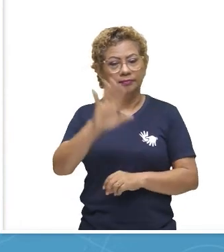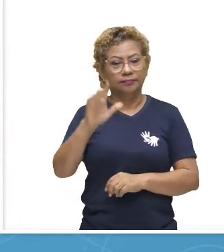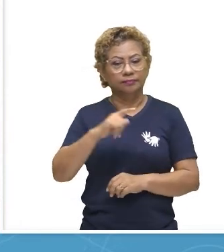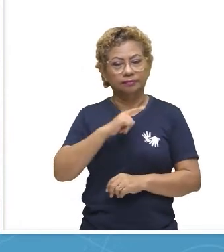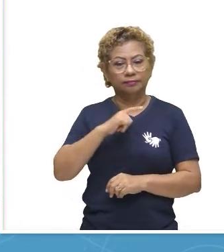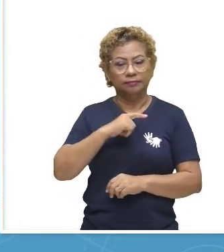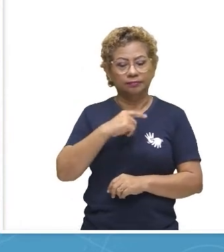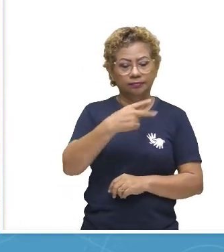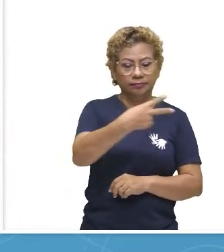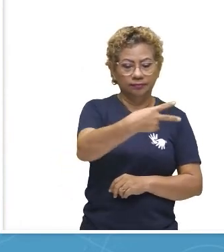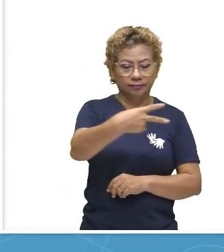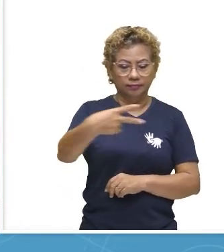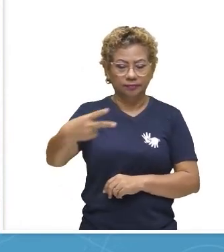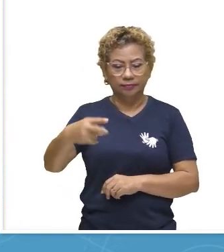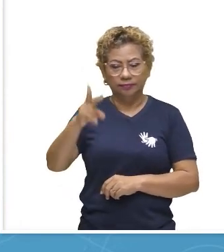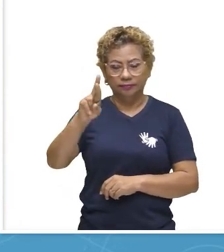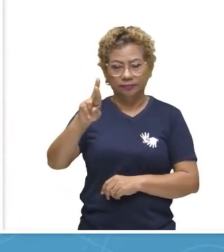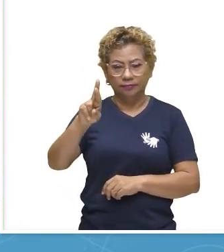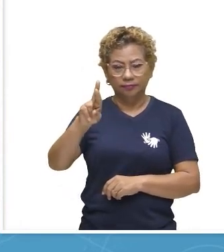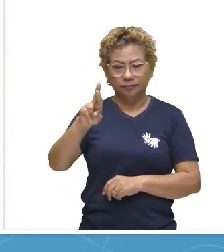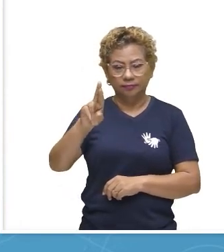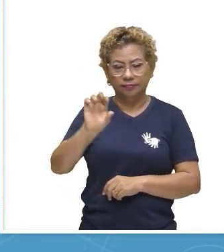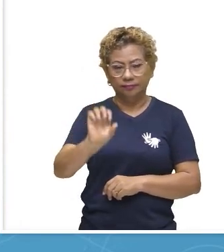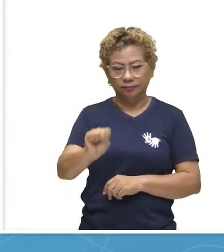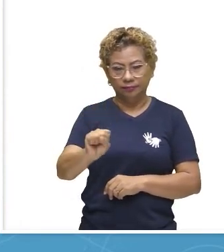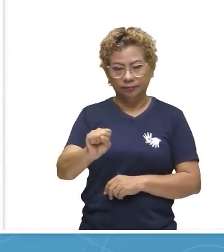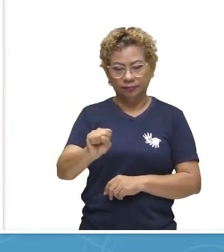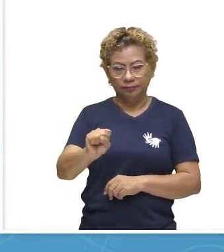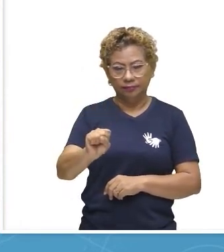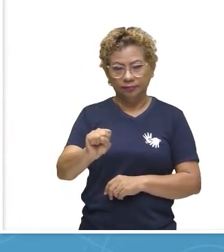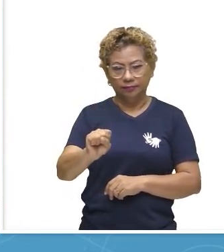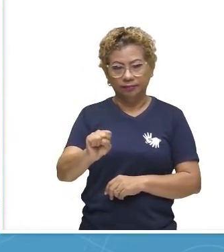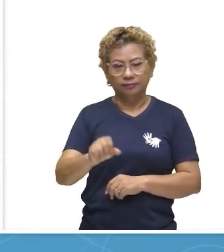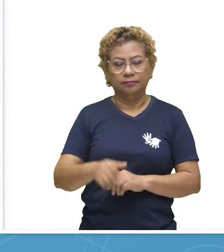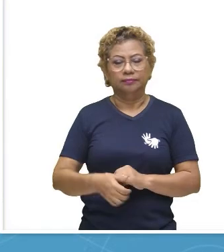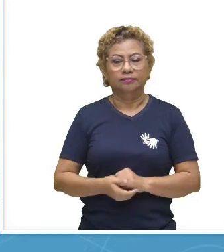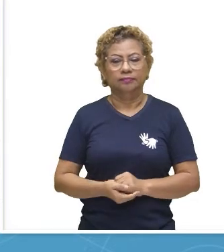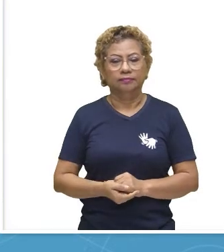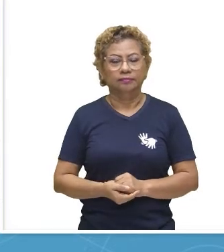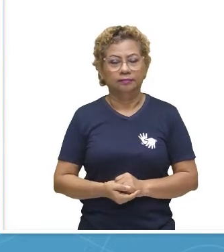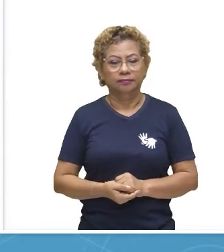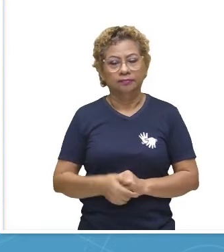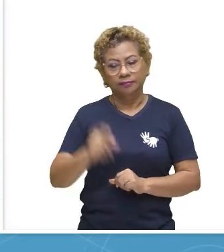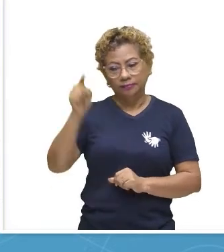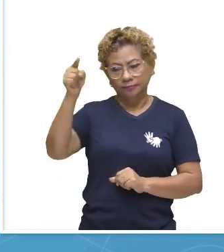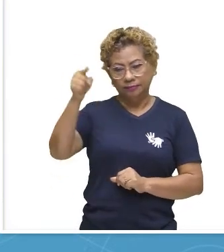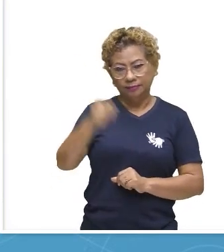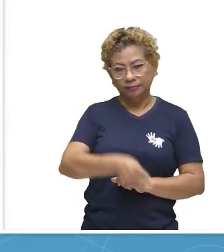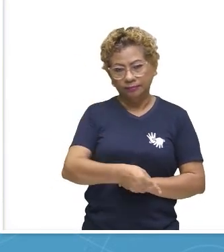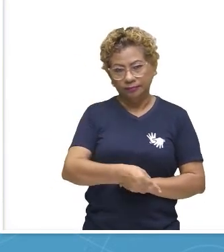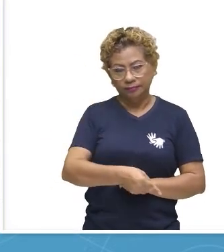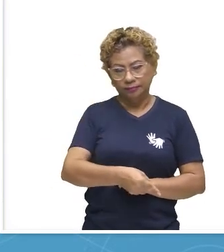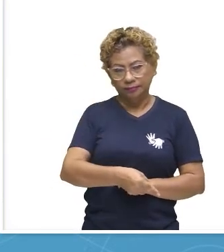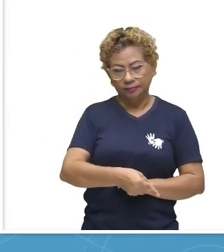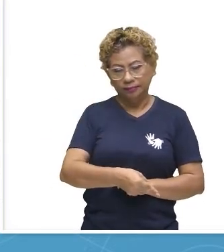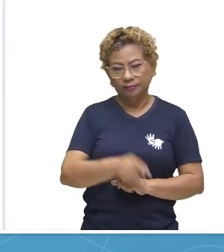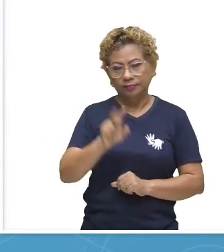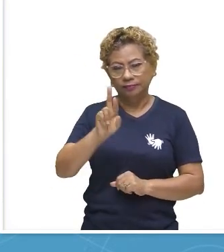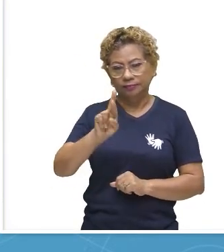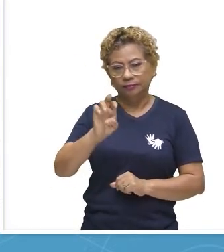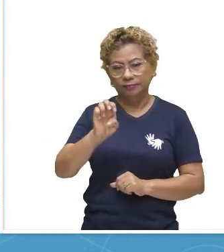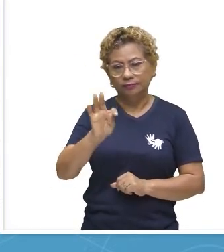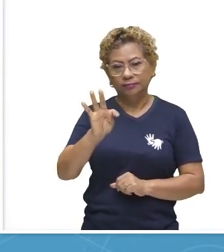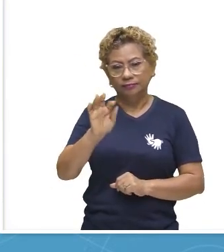paralelas, né, olha só, RS, R é paralela a S, e tiver uma reta